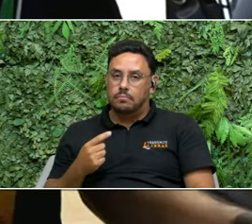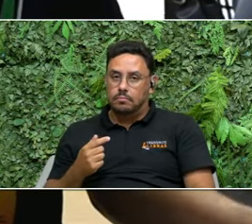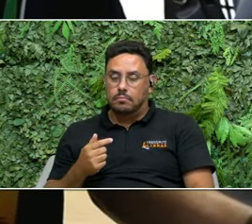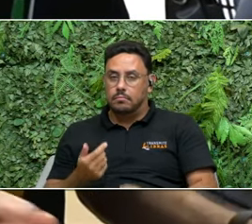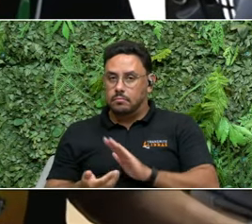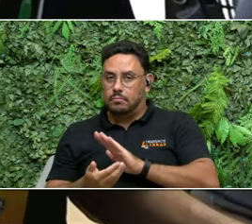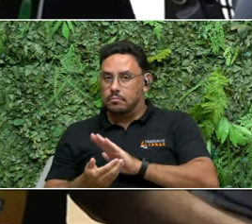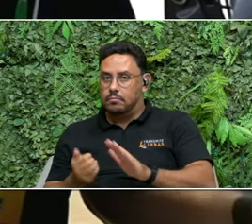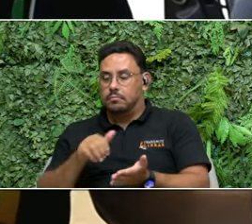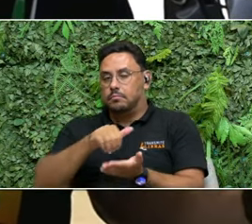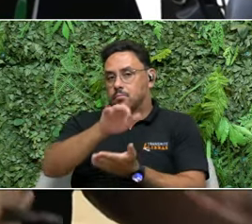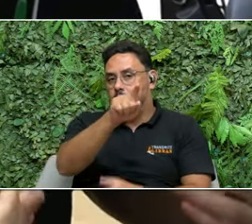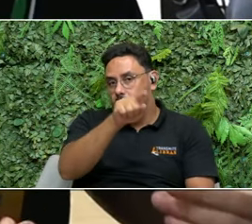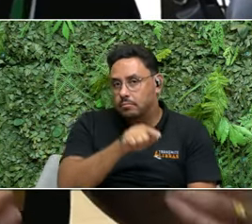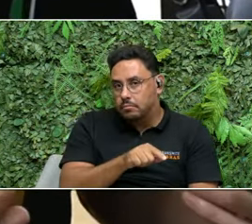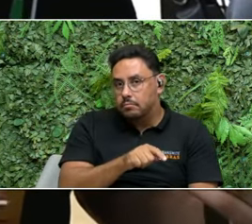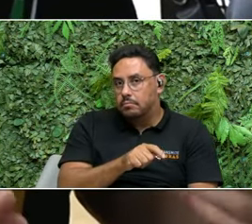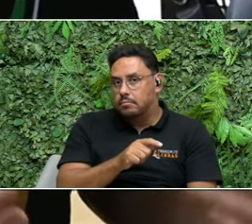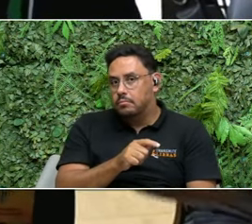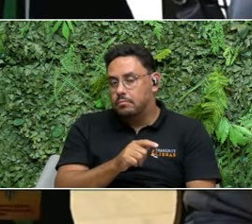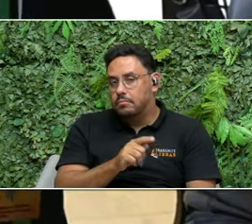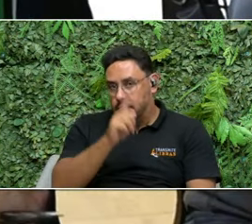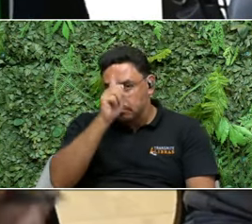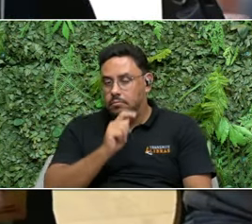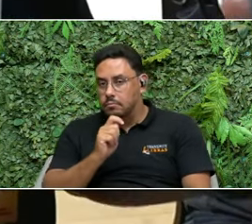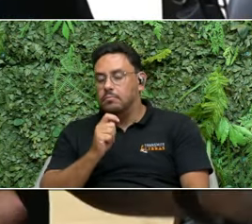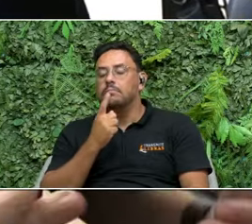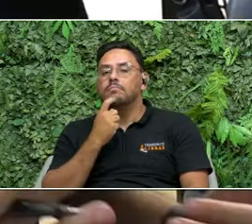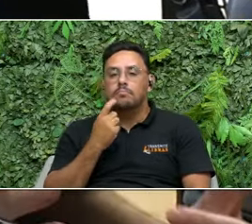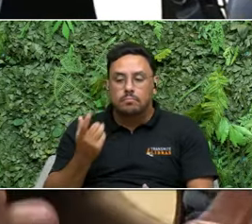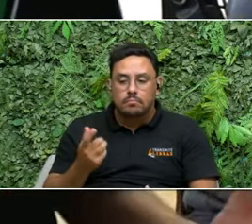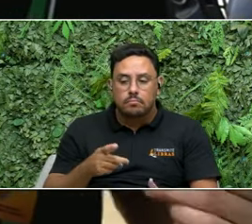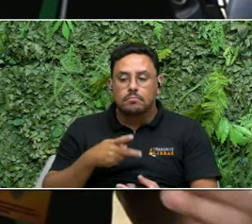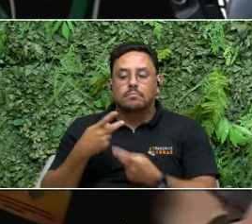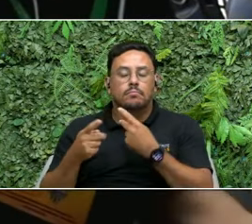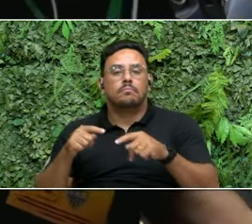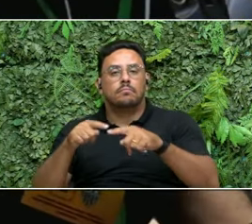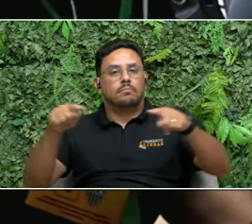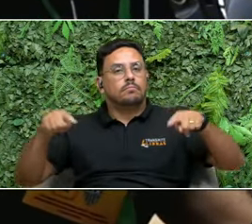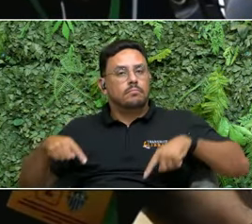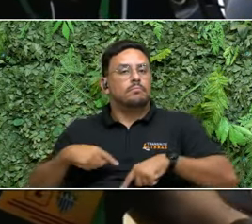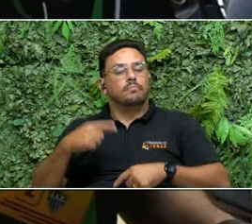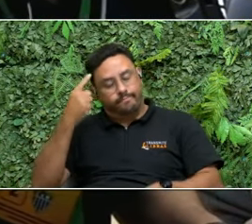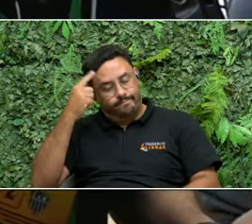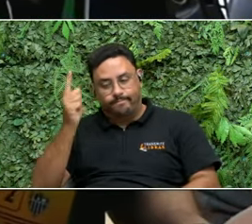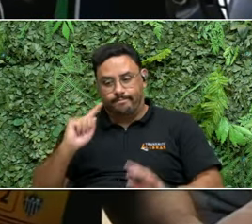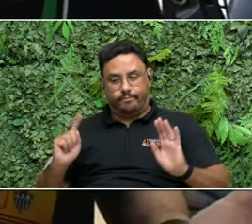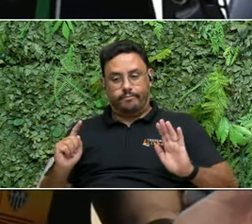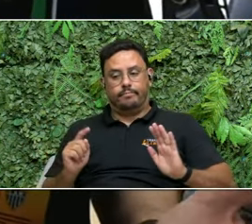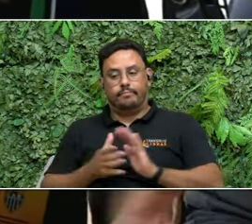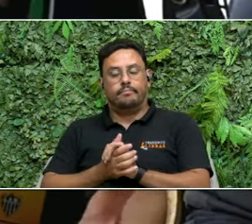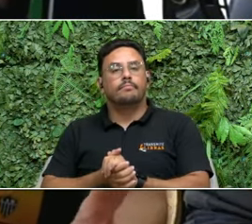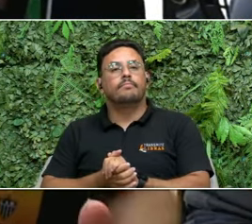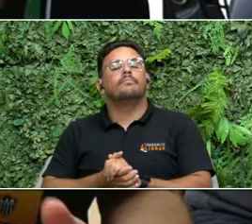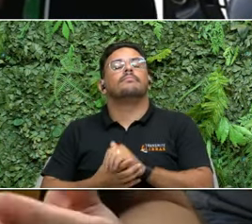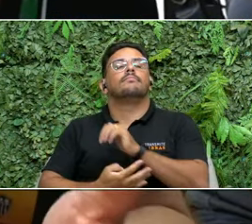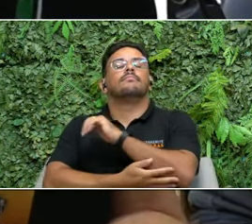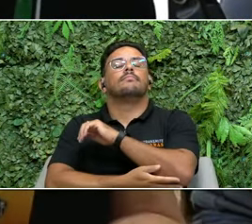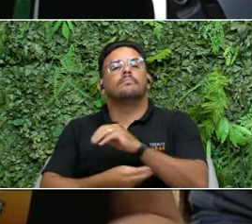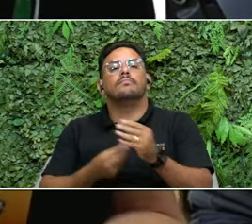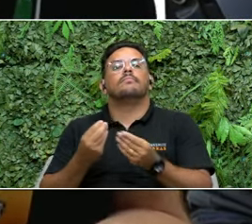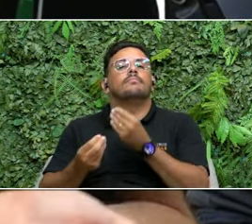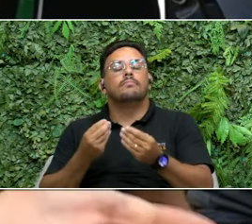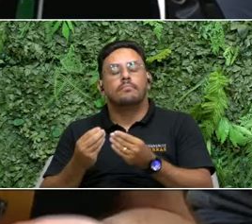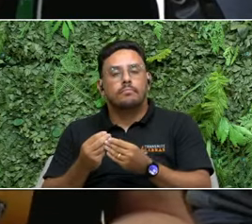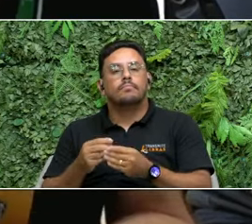fora essas coisas que a gente daqui da cabine do ar condicionado como muitos falam a gente não sabe então assim para o